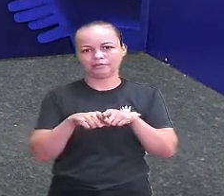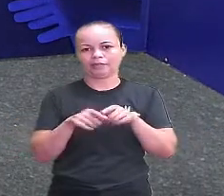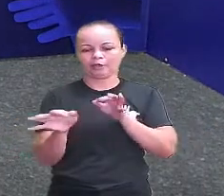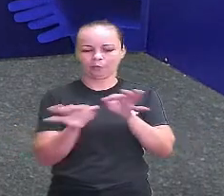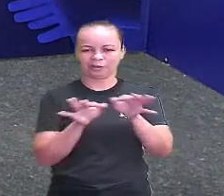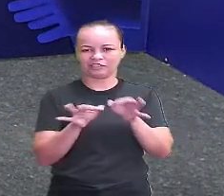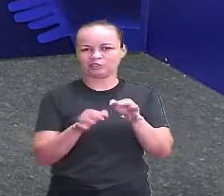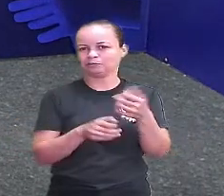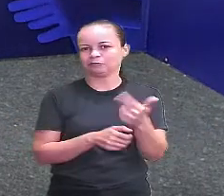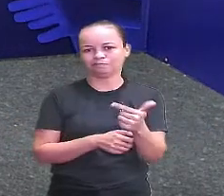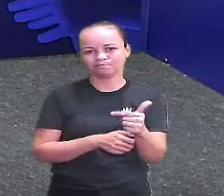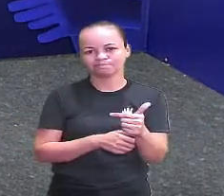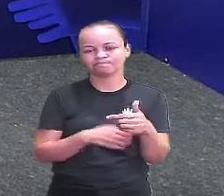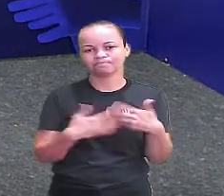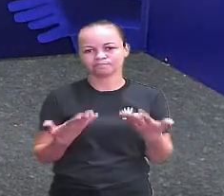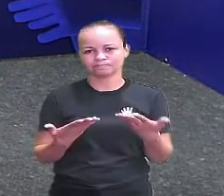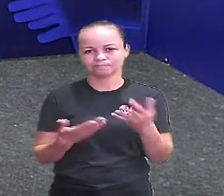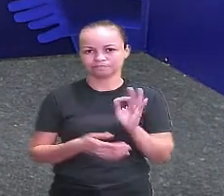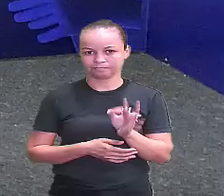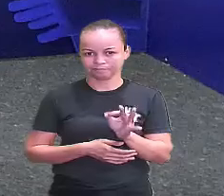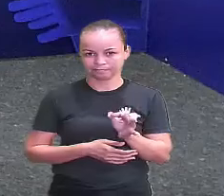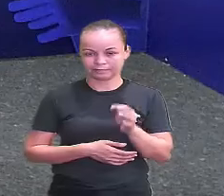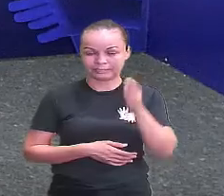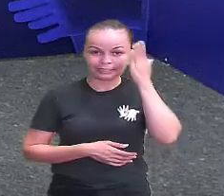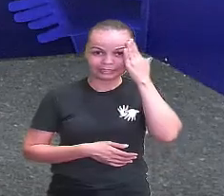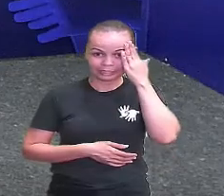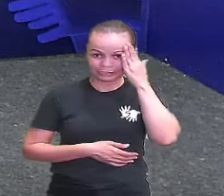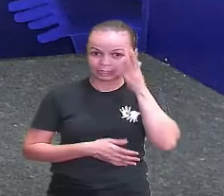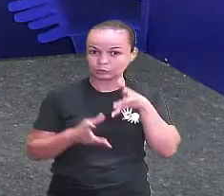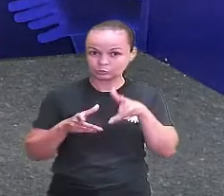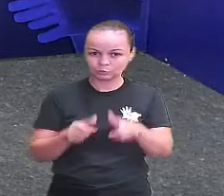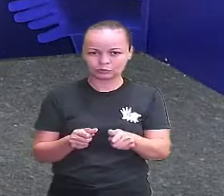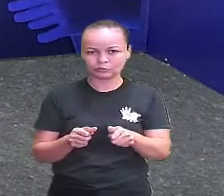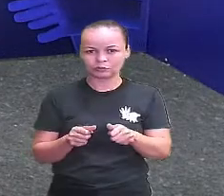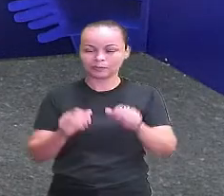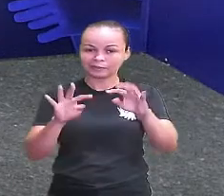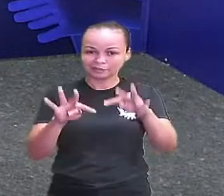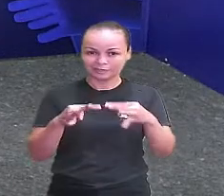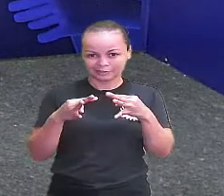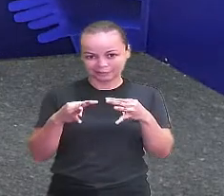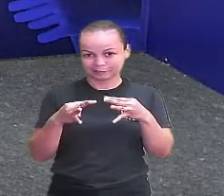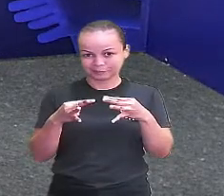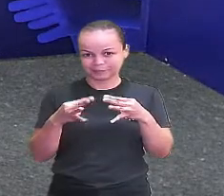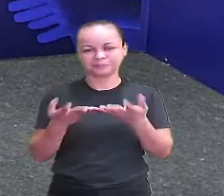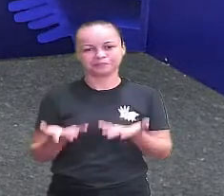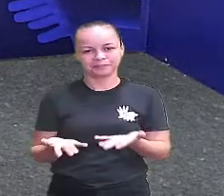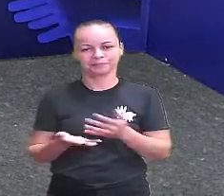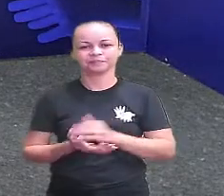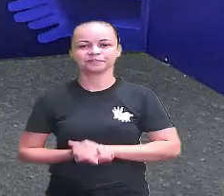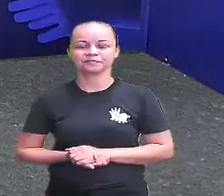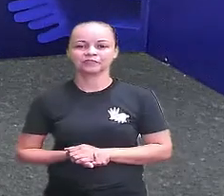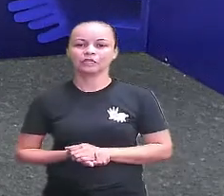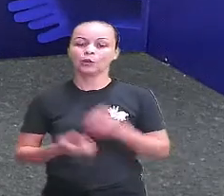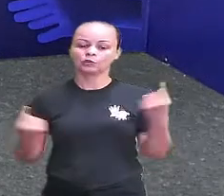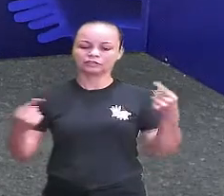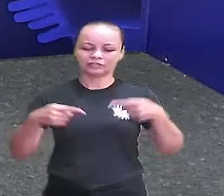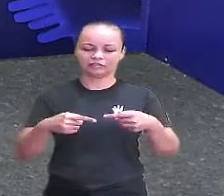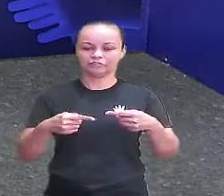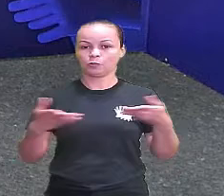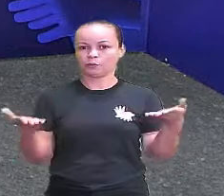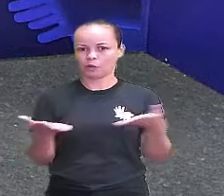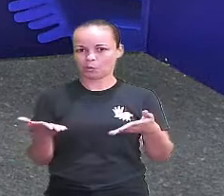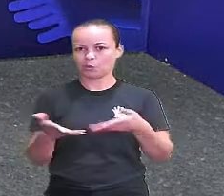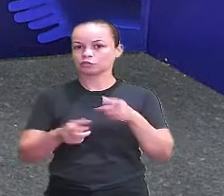adequado. Tá certo? Entenderam tudo direitinho? Prestaram atenção? Pronto. O desafio que eu dou para hoje